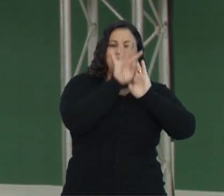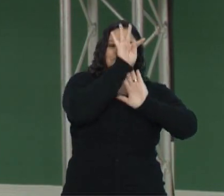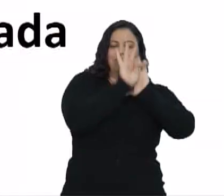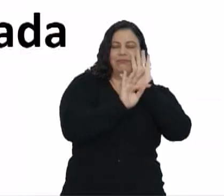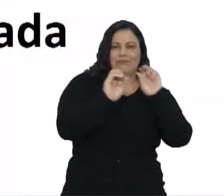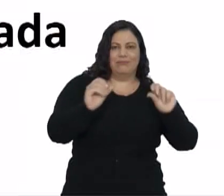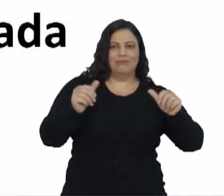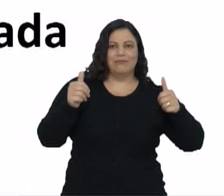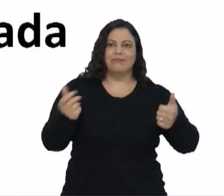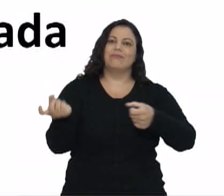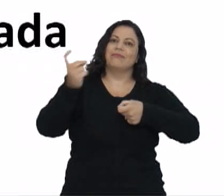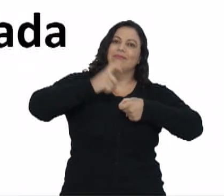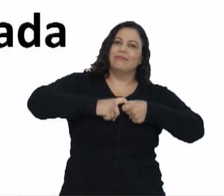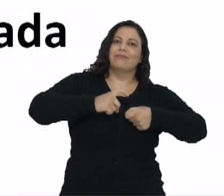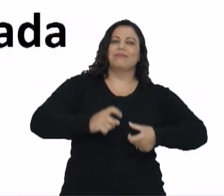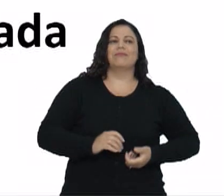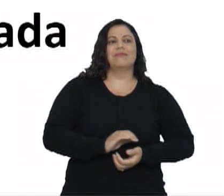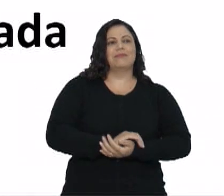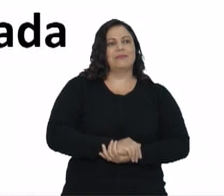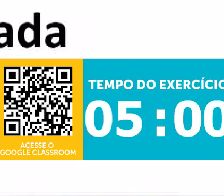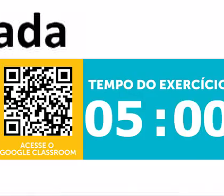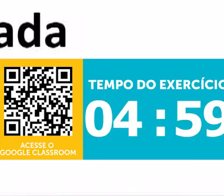pouco.